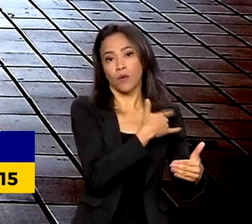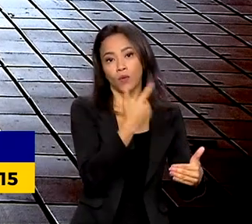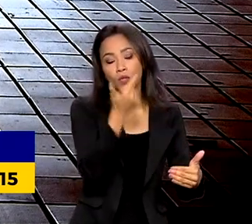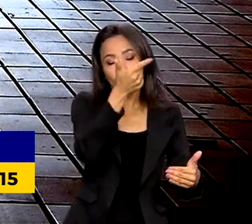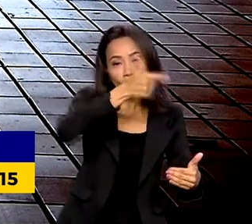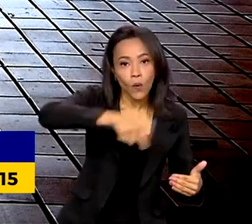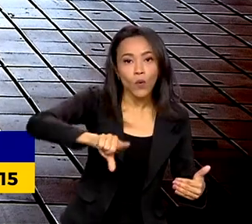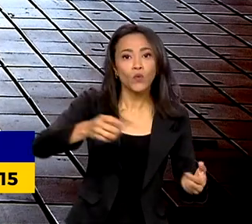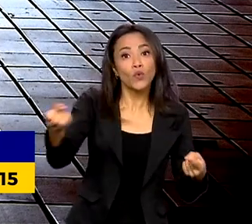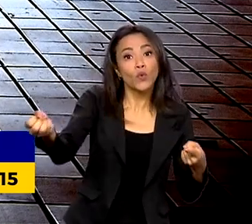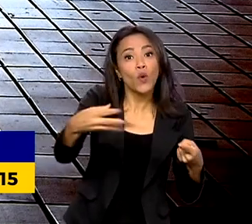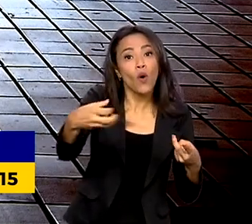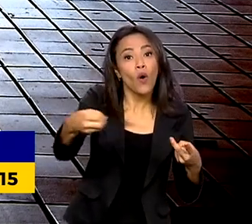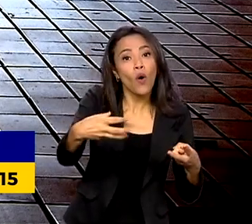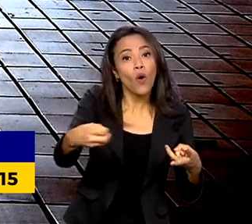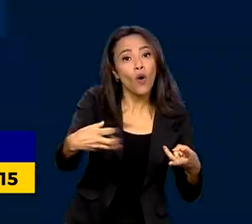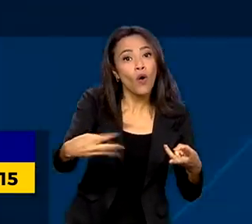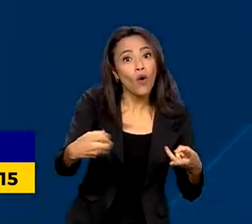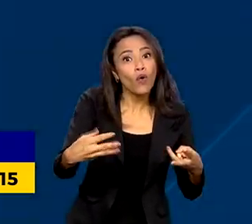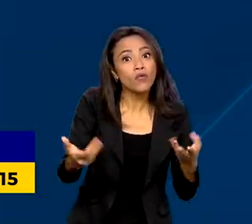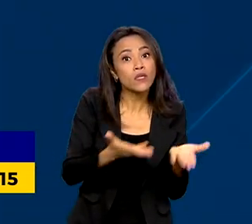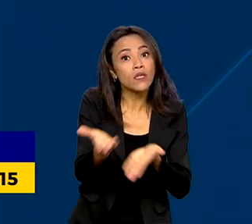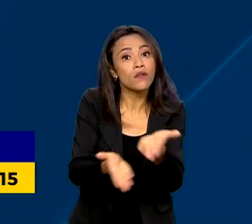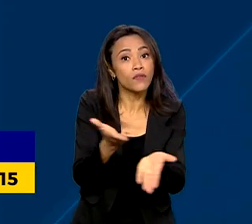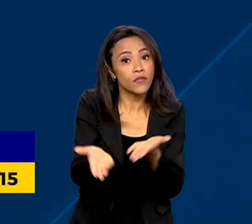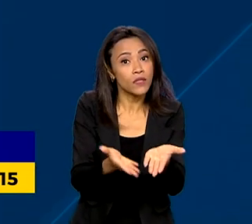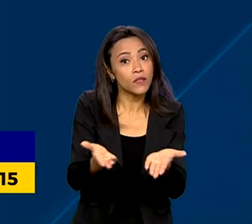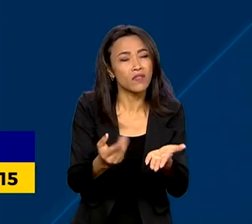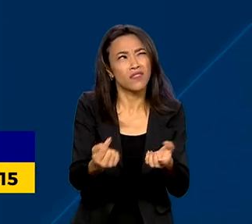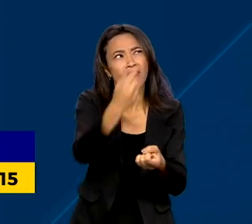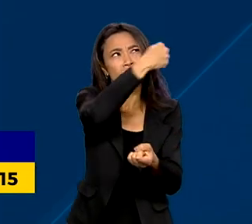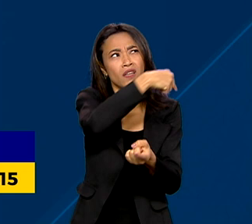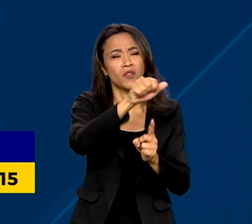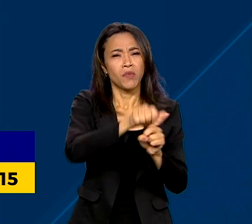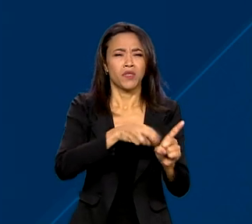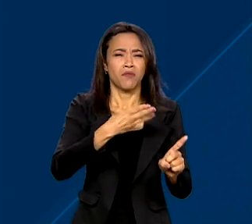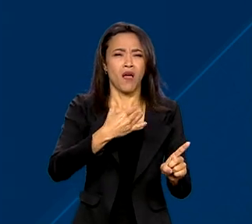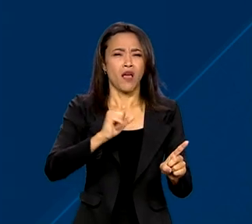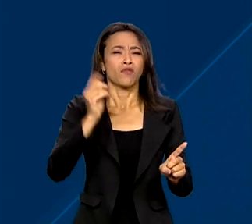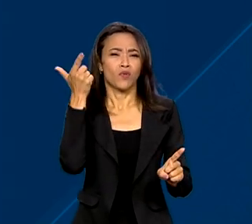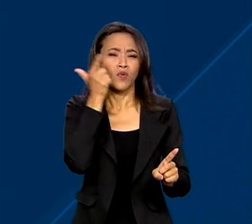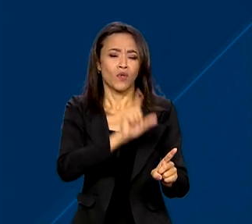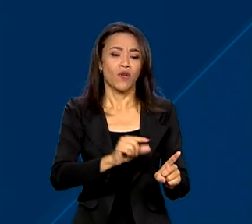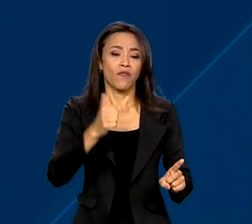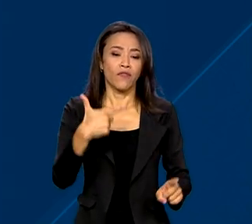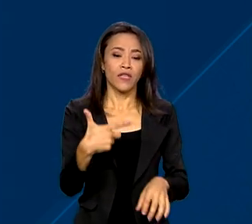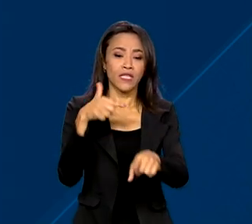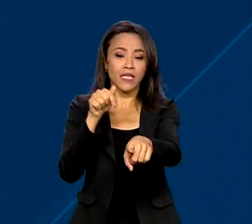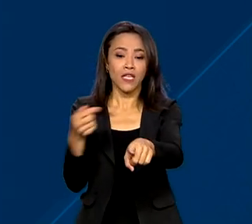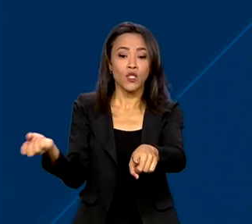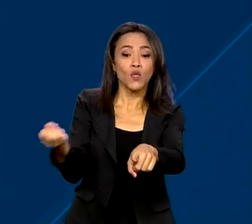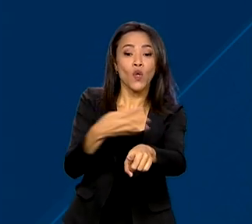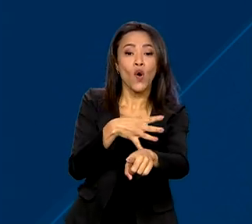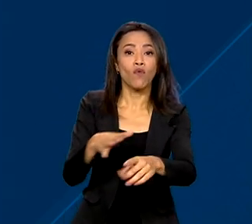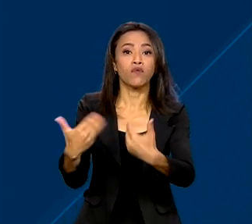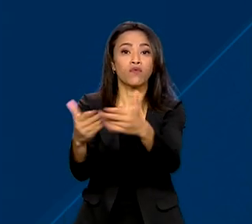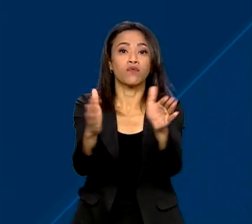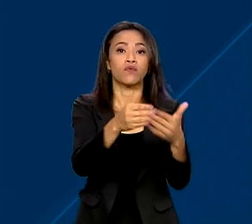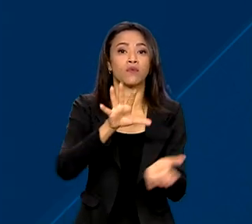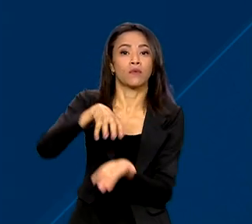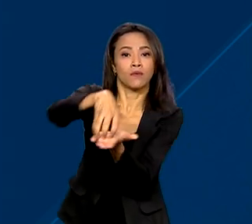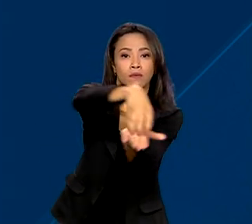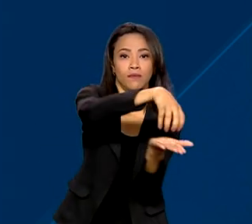serviços para que o atendimento seja ampliado desde março habilitados 27 novos Caps